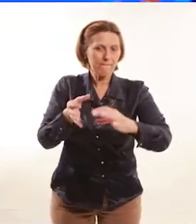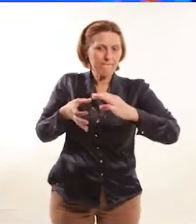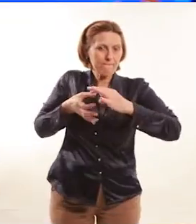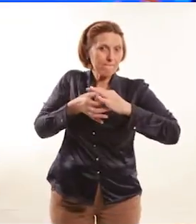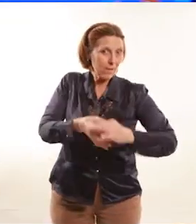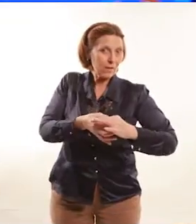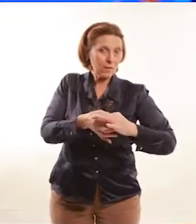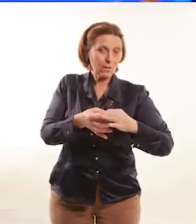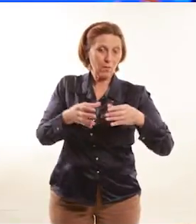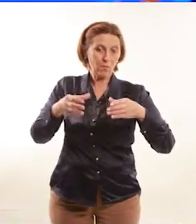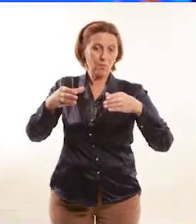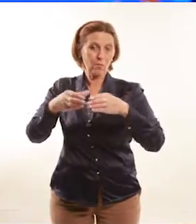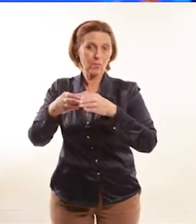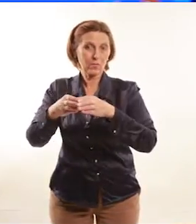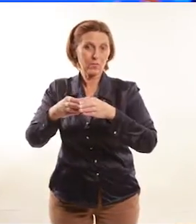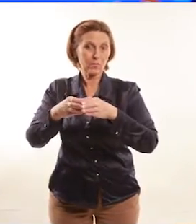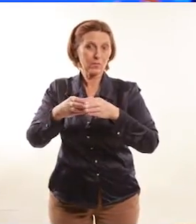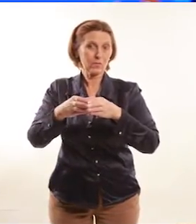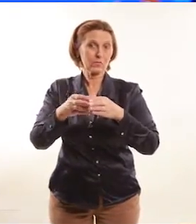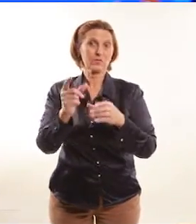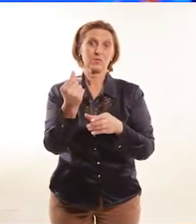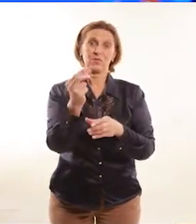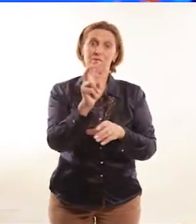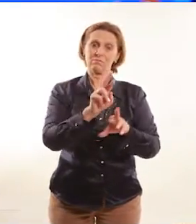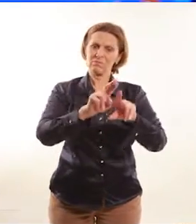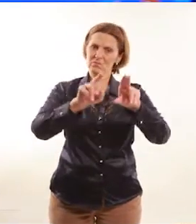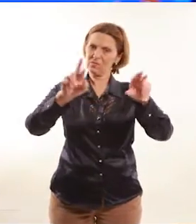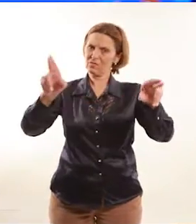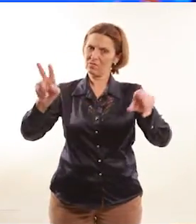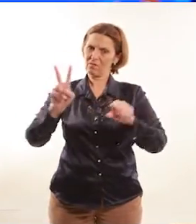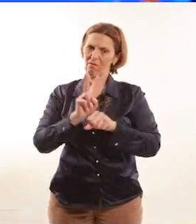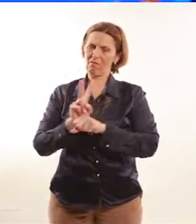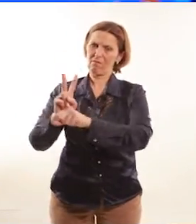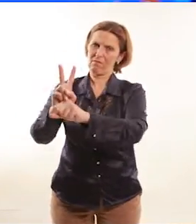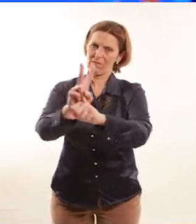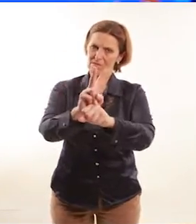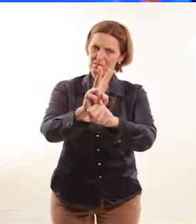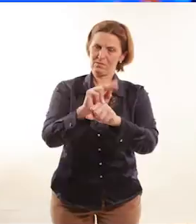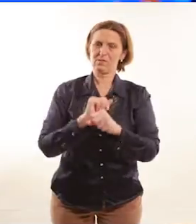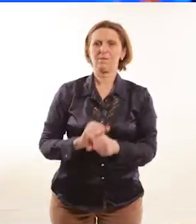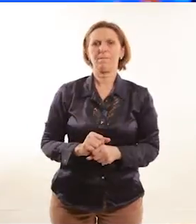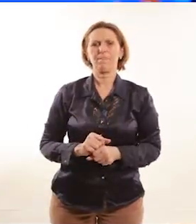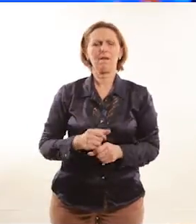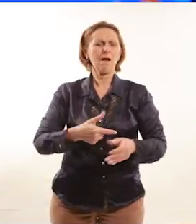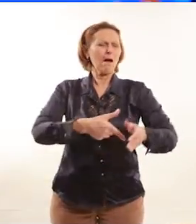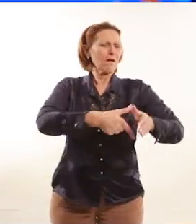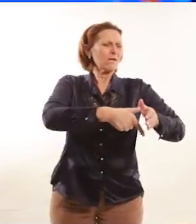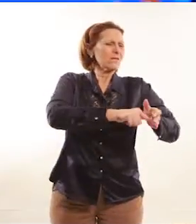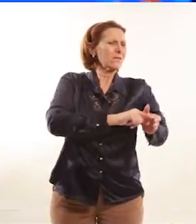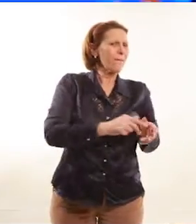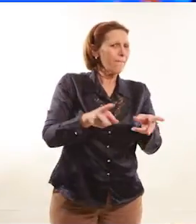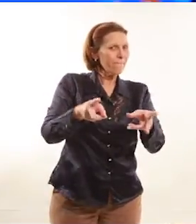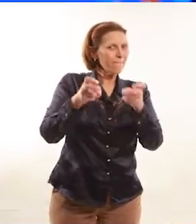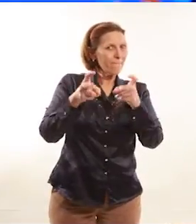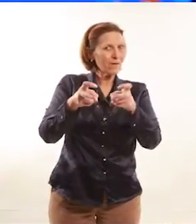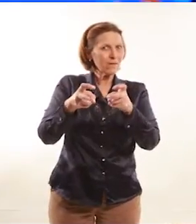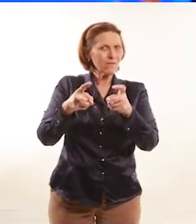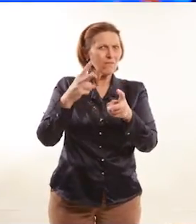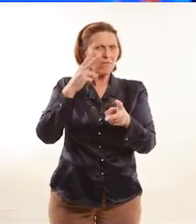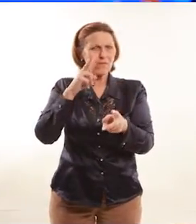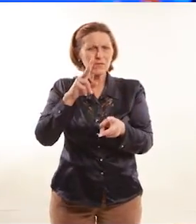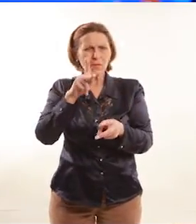bloco do teto variável da vigilância sanitária. Antes, nós ouvíamos muito falar na questão do